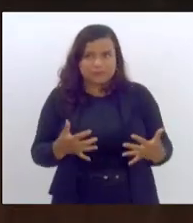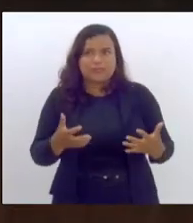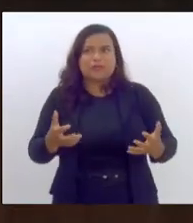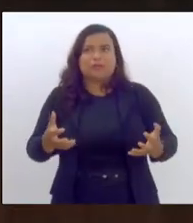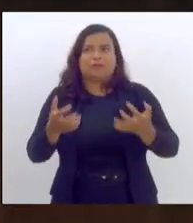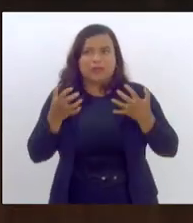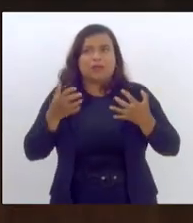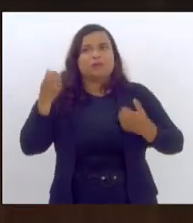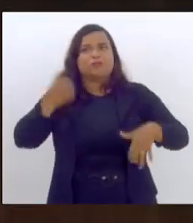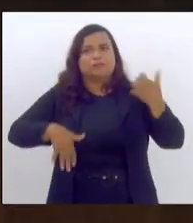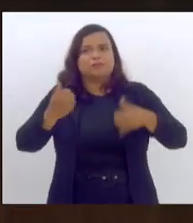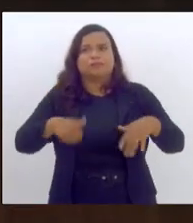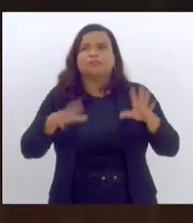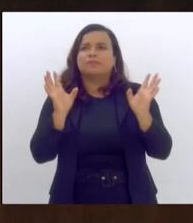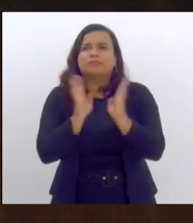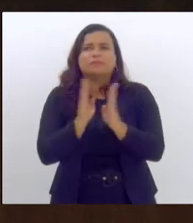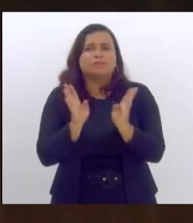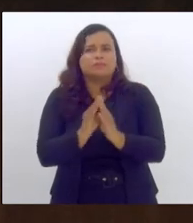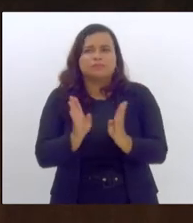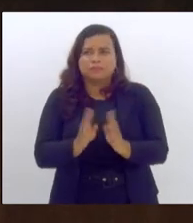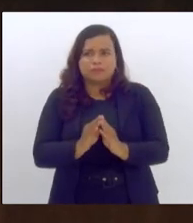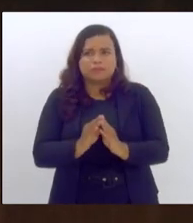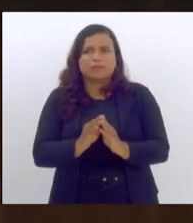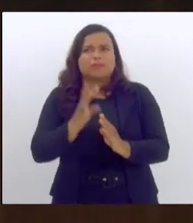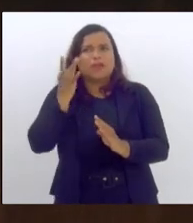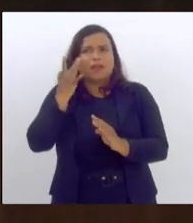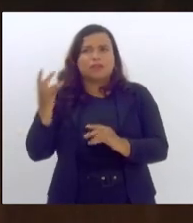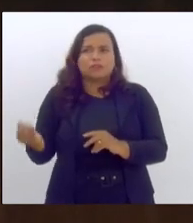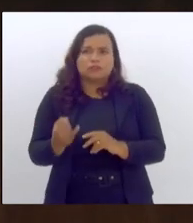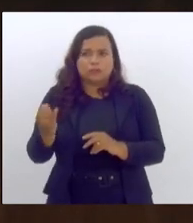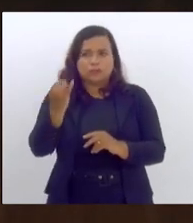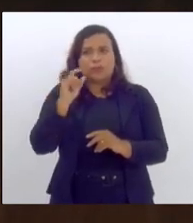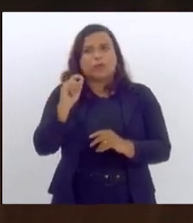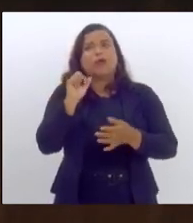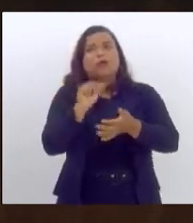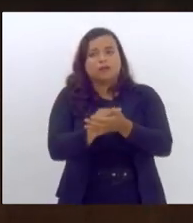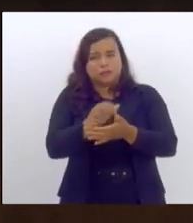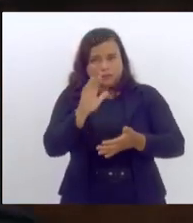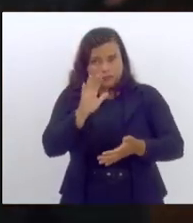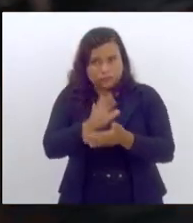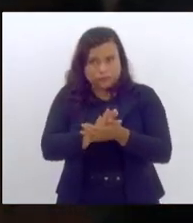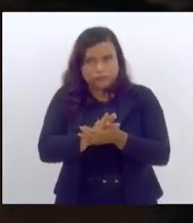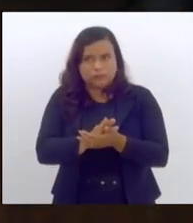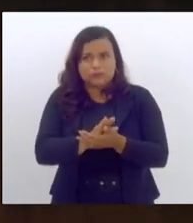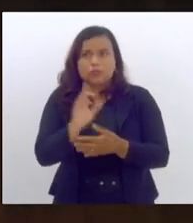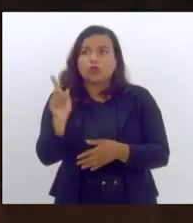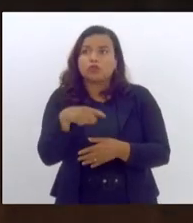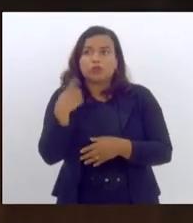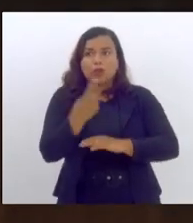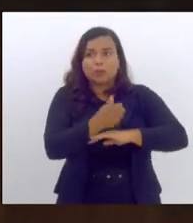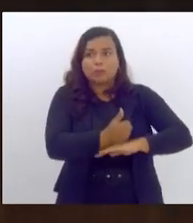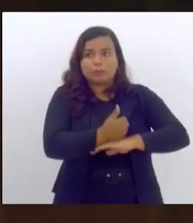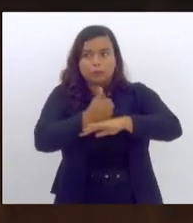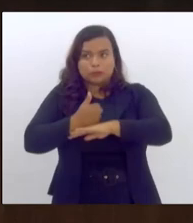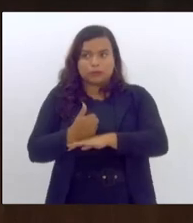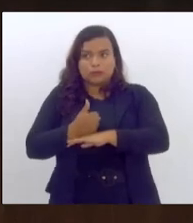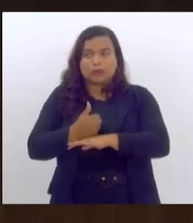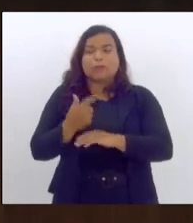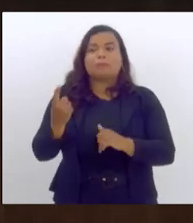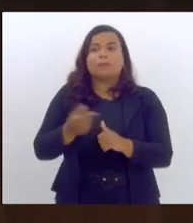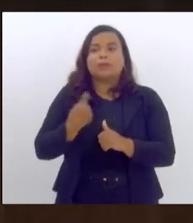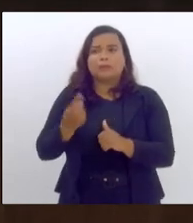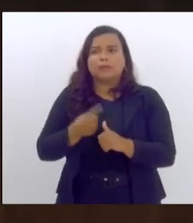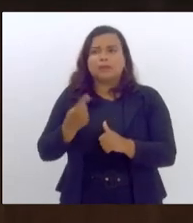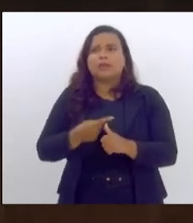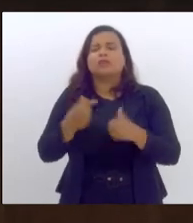uma fala muito breve, mas acho importante a gente registrar o nosso posicionamento. Primeiro, de saudar